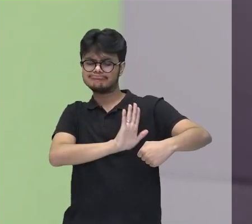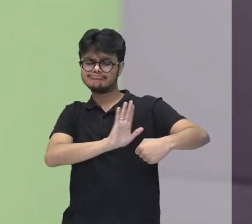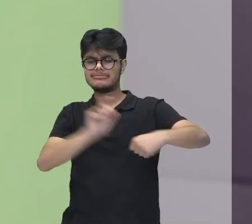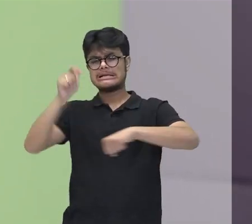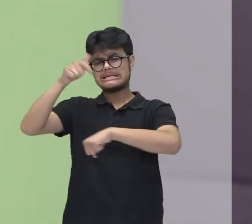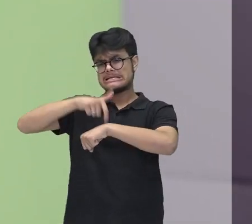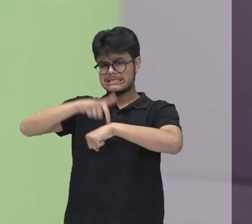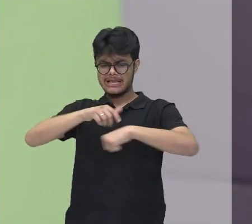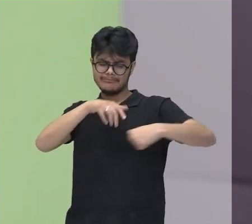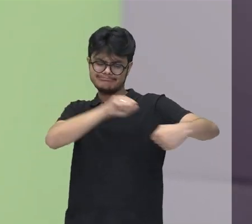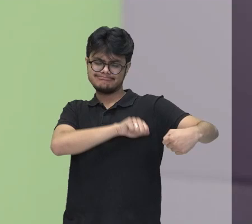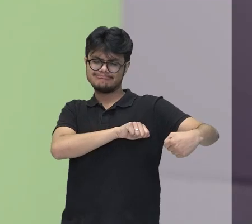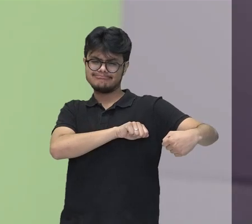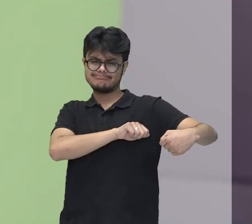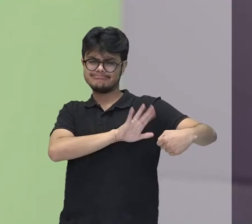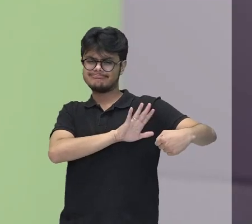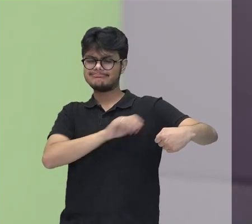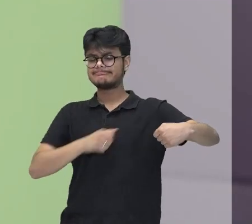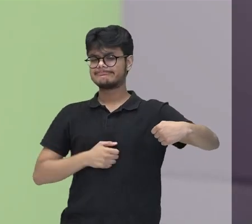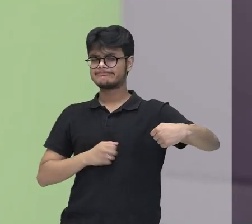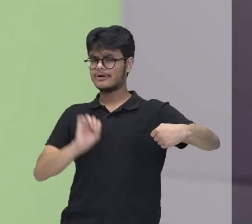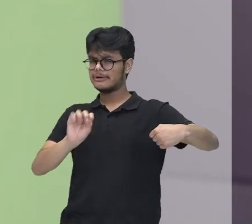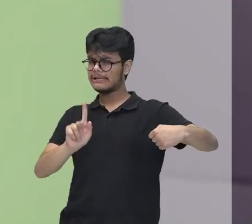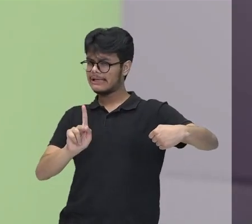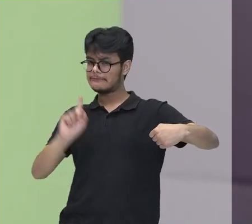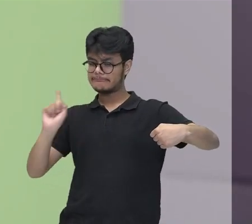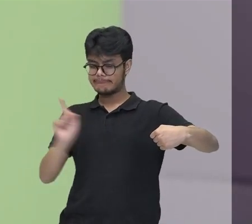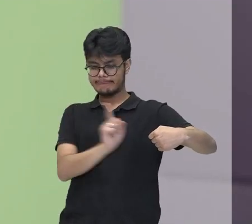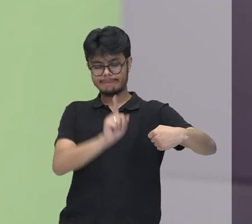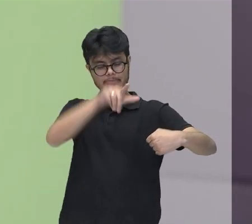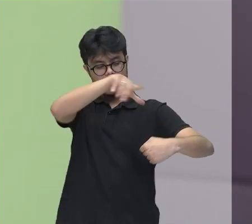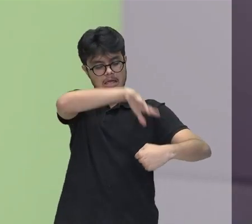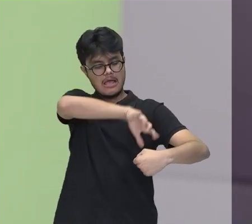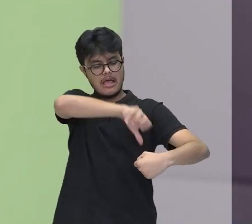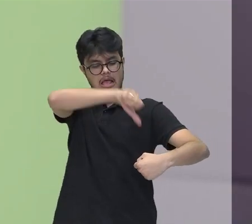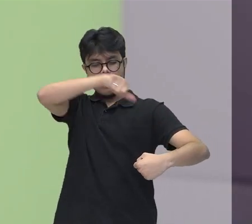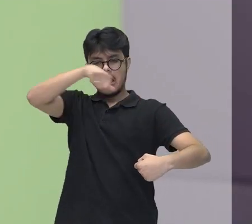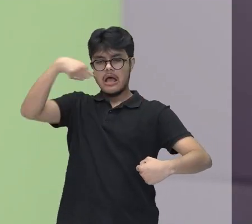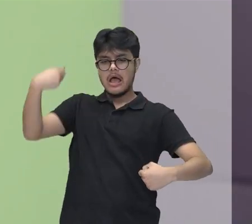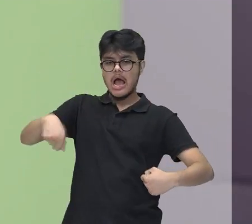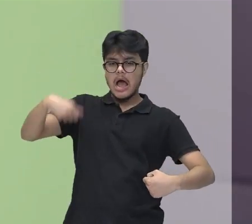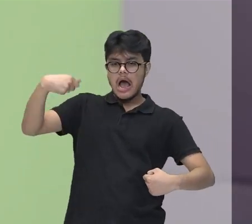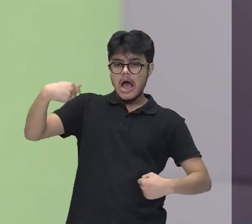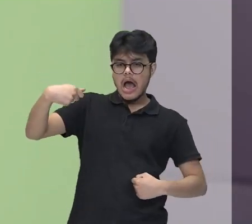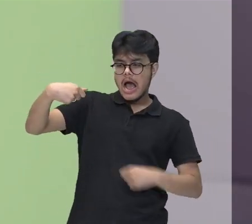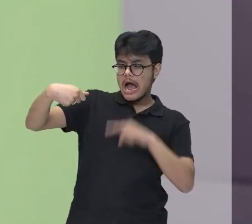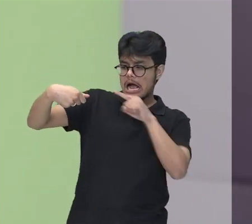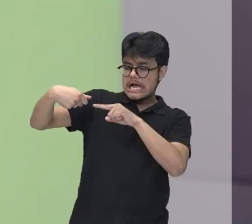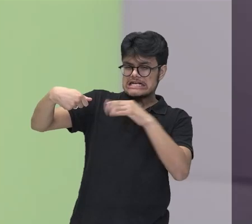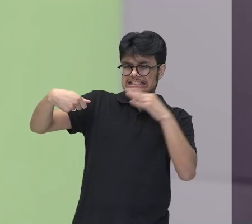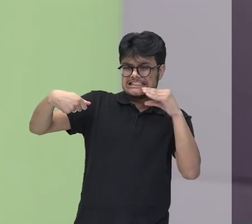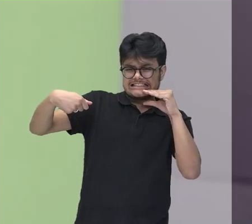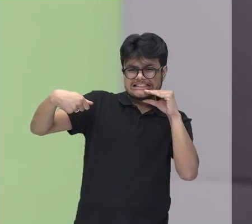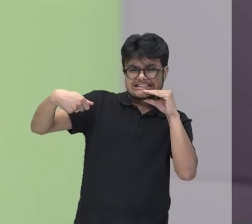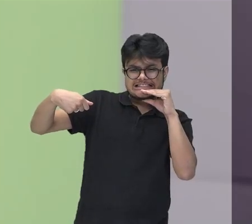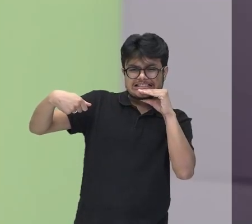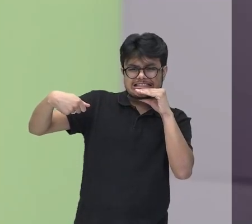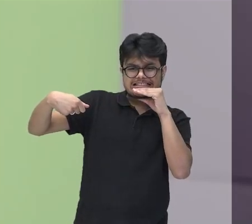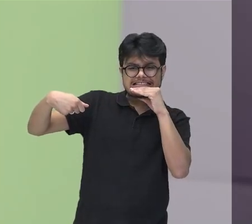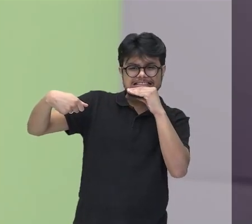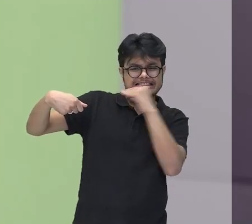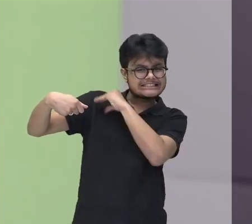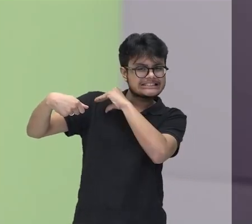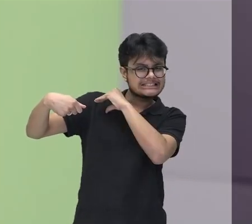ali muito tempo, né, do próprio material da colher, né, inox, é